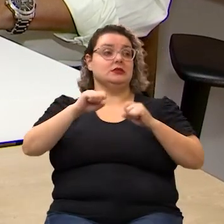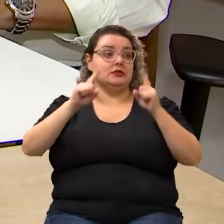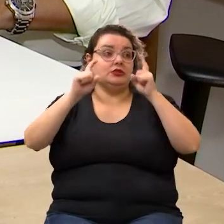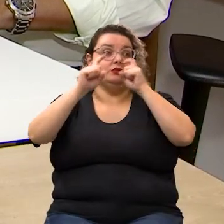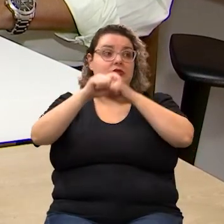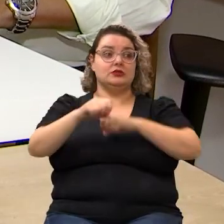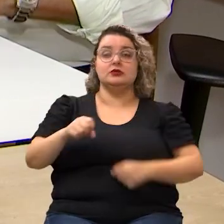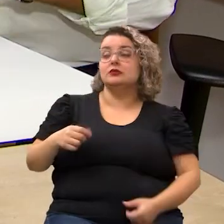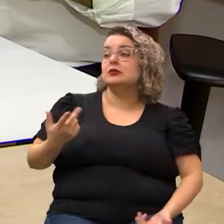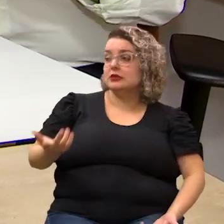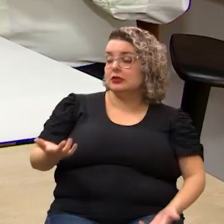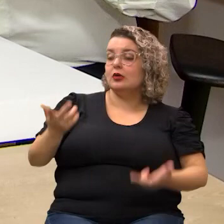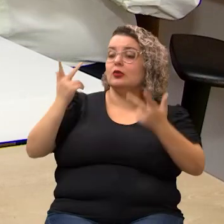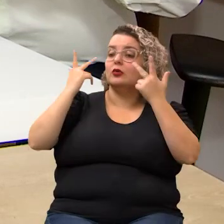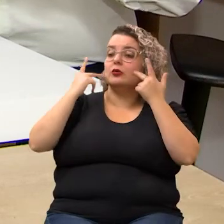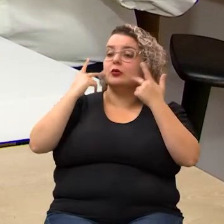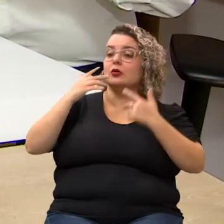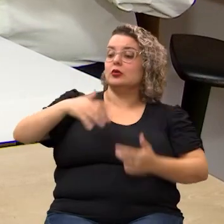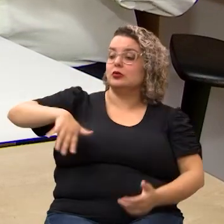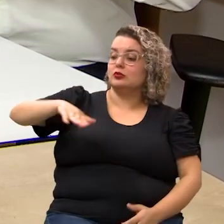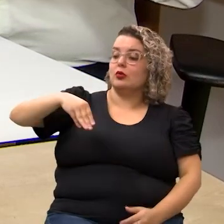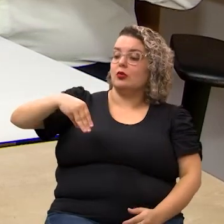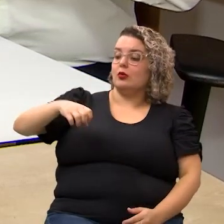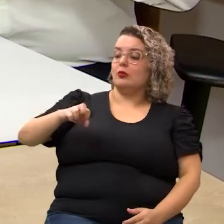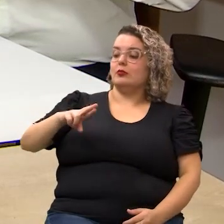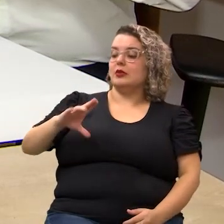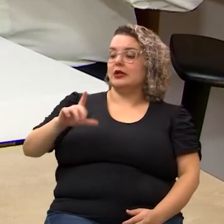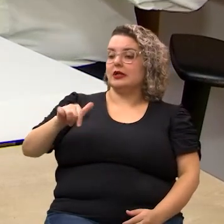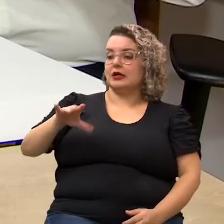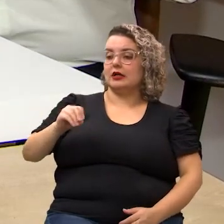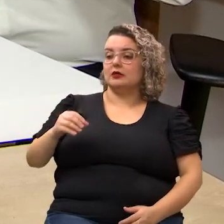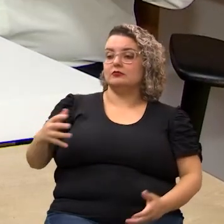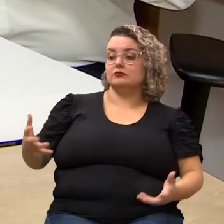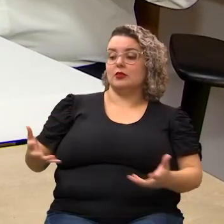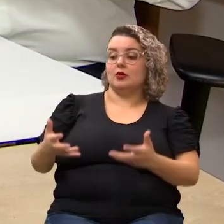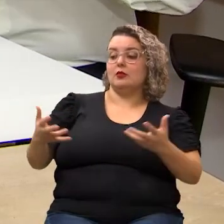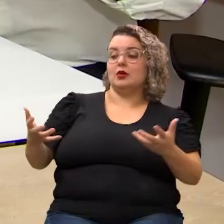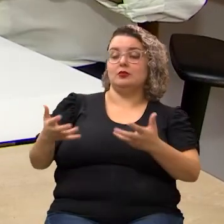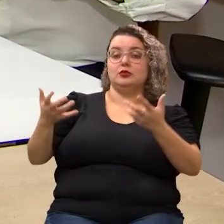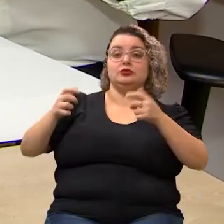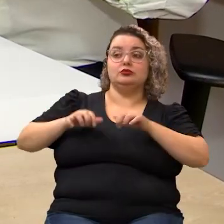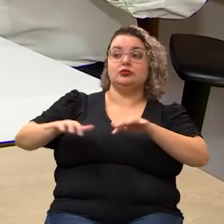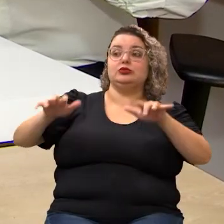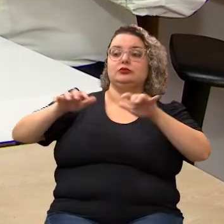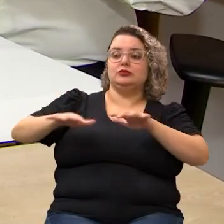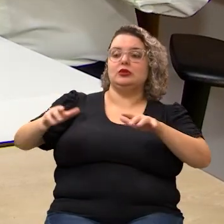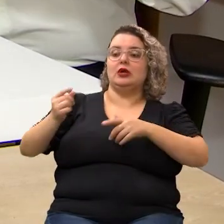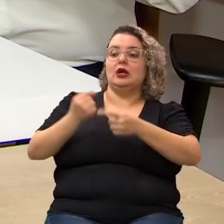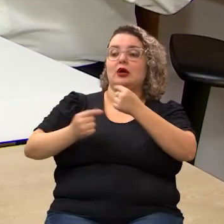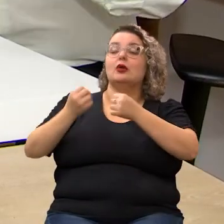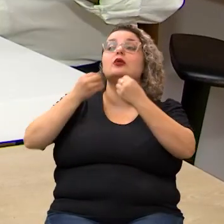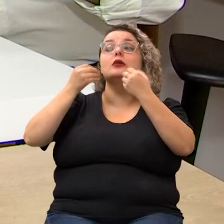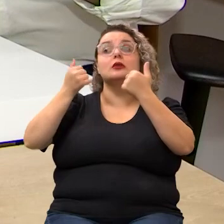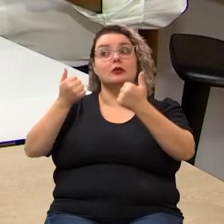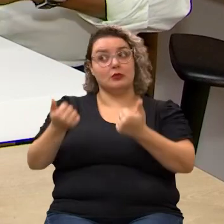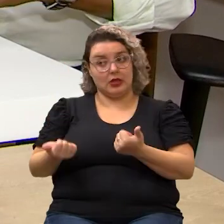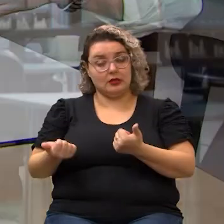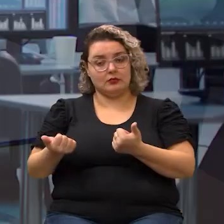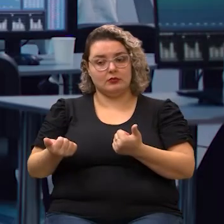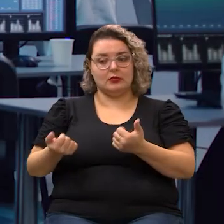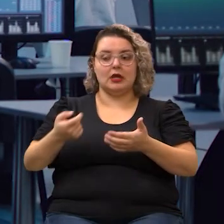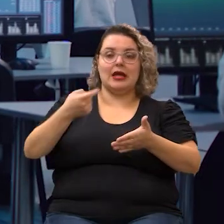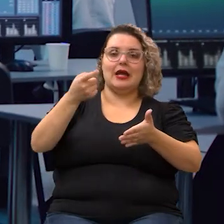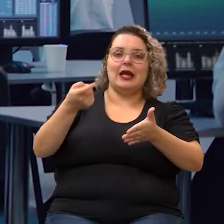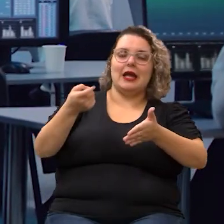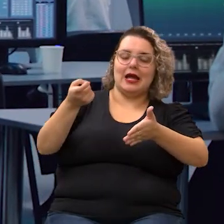difícil. Então, normalmente, quando o mercado está muito aquecido, quando a economia está bem,